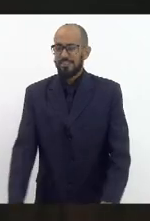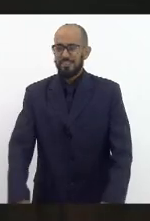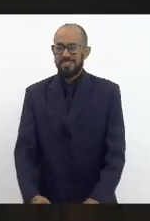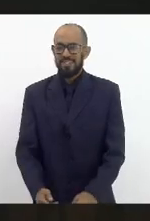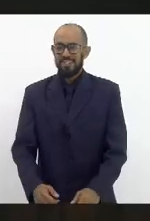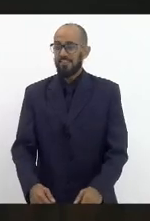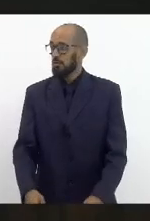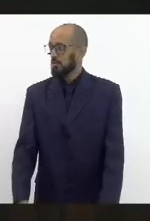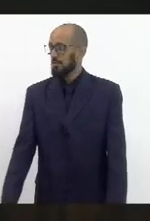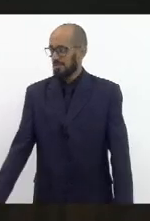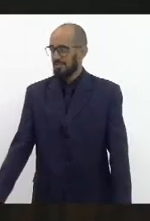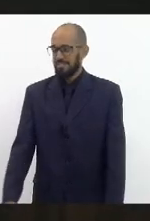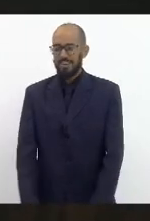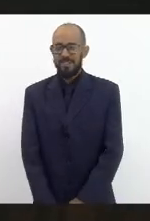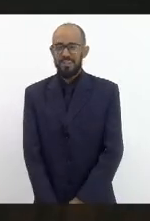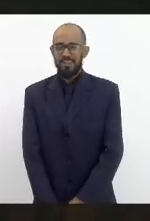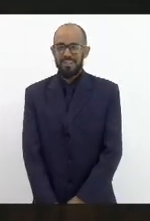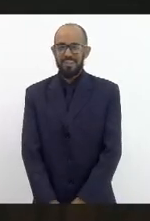Queria